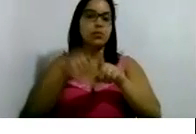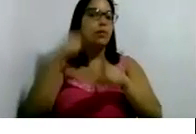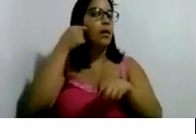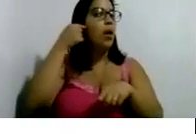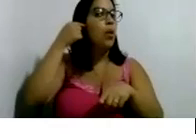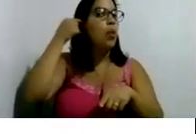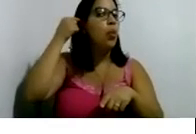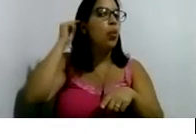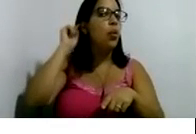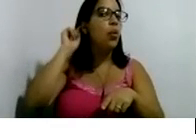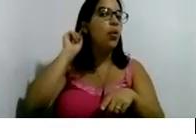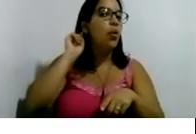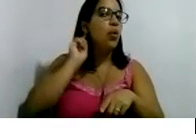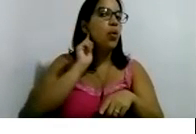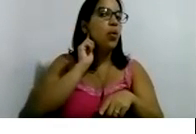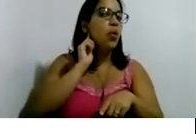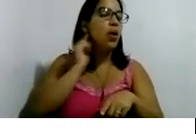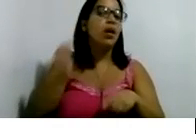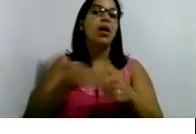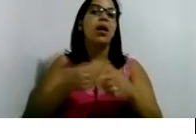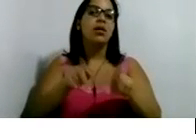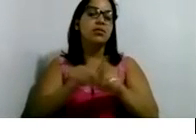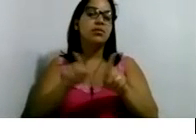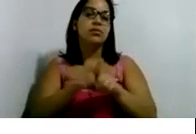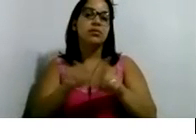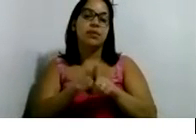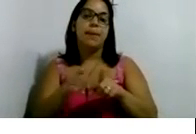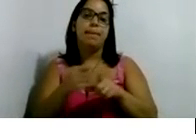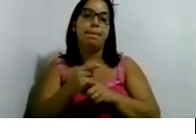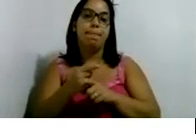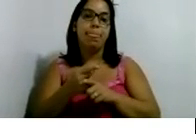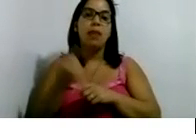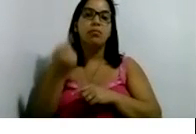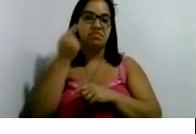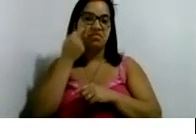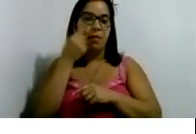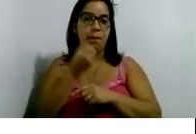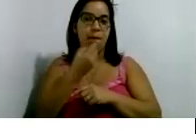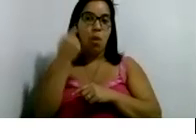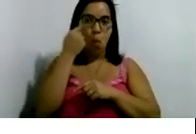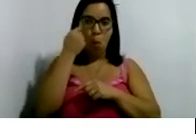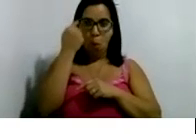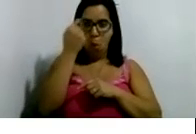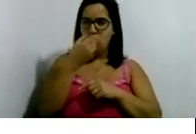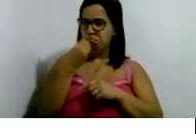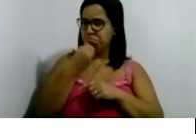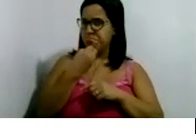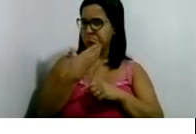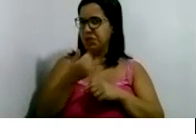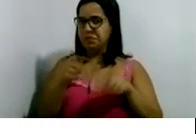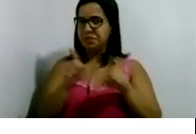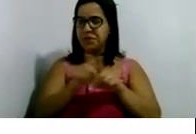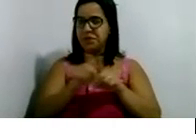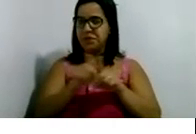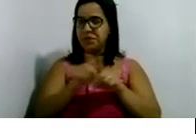a aurícula da orelha externa, então é bem visível. O olho já está bem formado. E olha, o